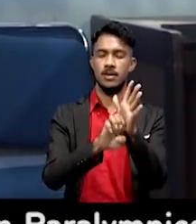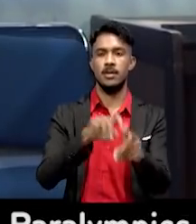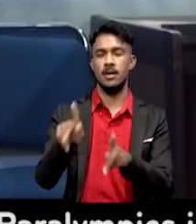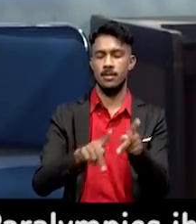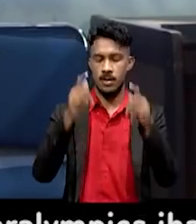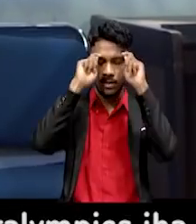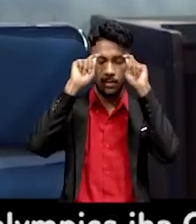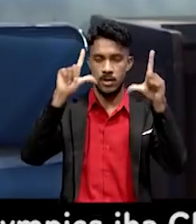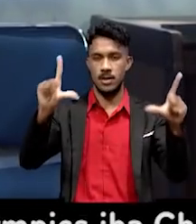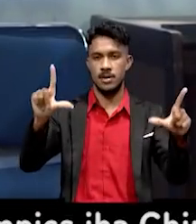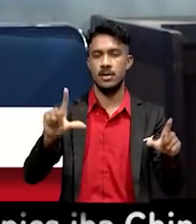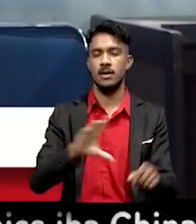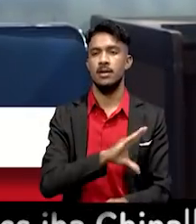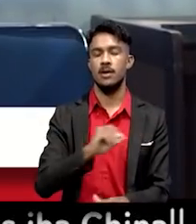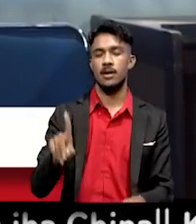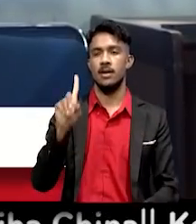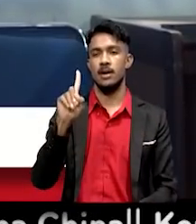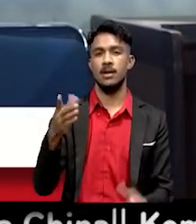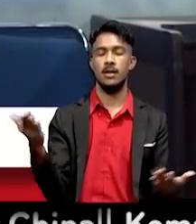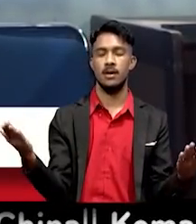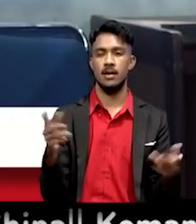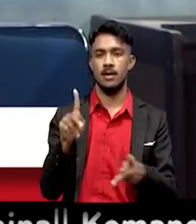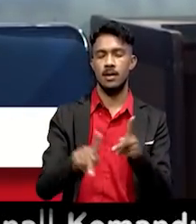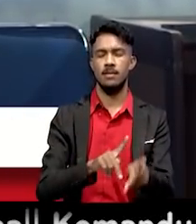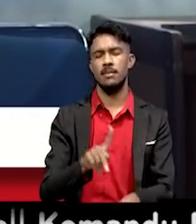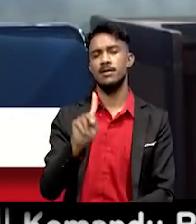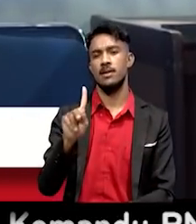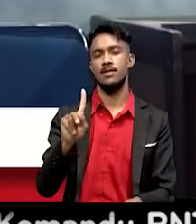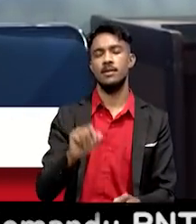Timor-Leste, ida sociedade ida